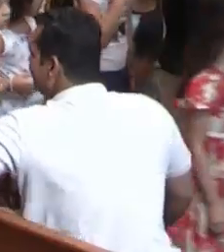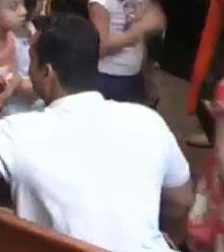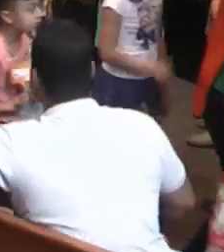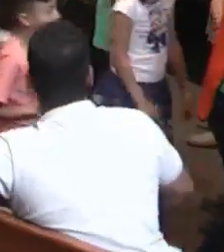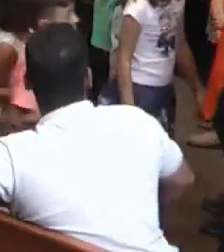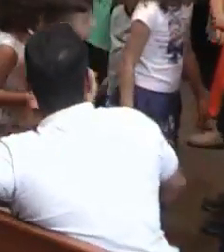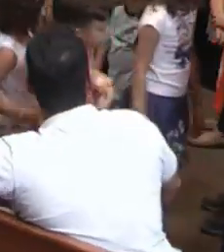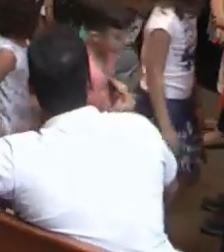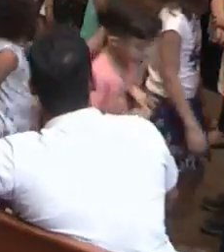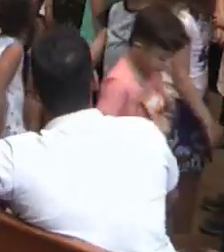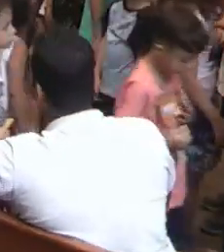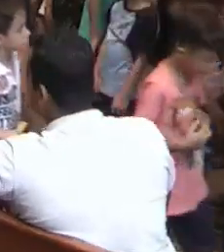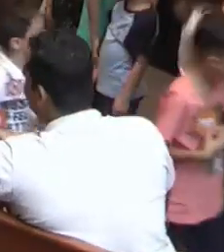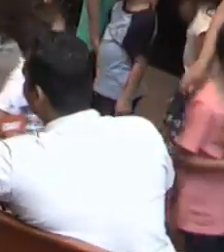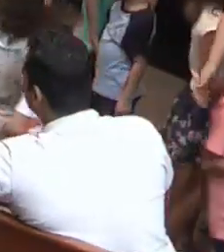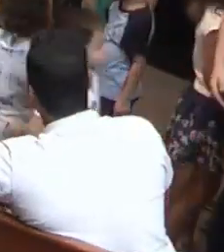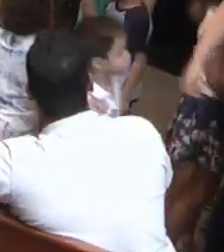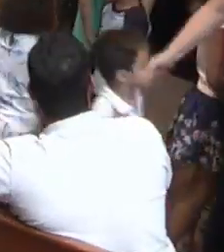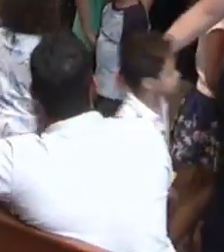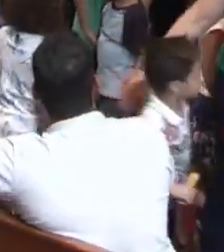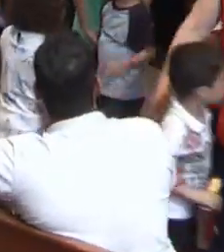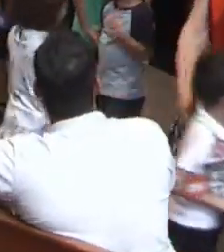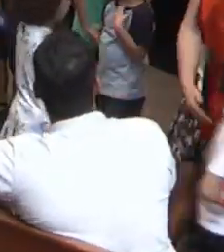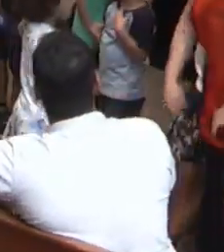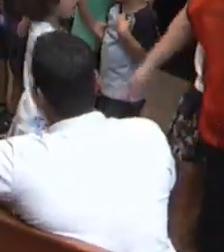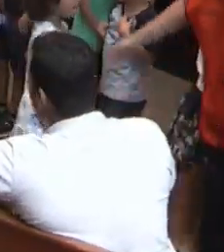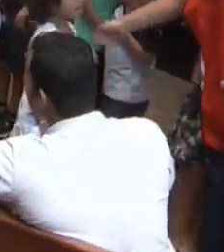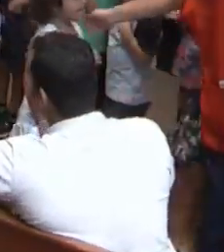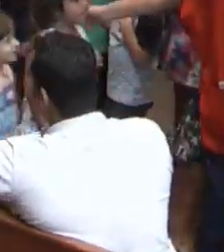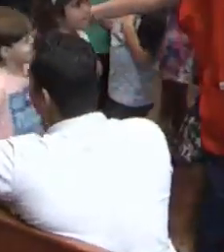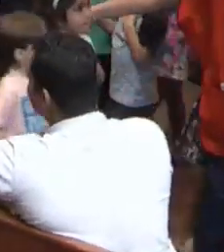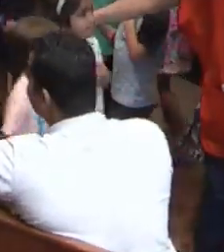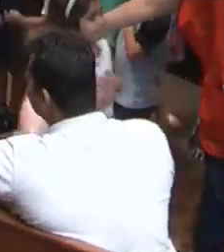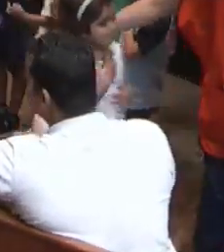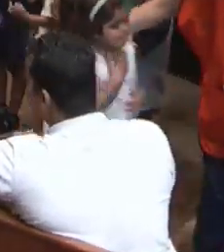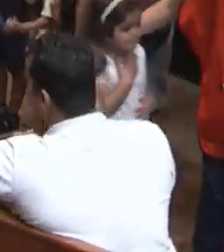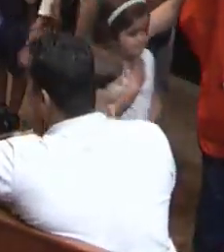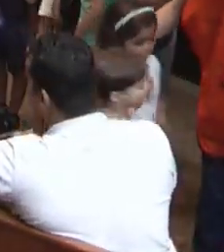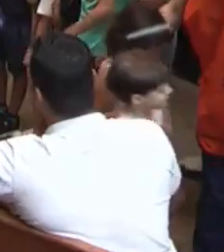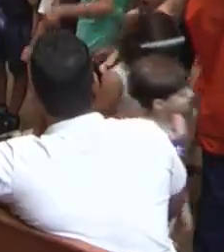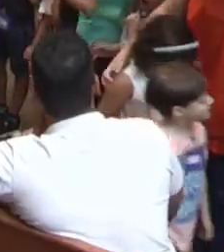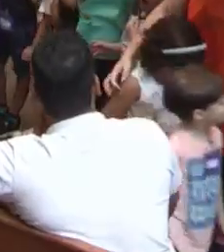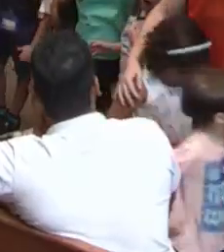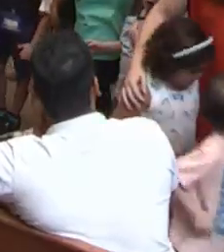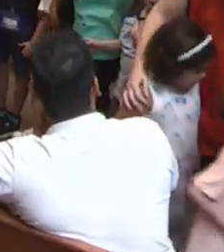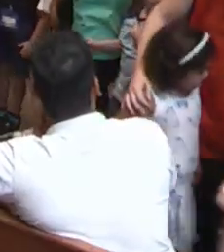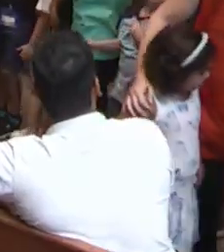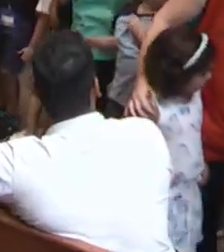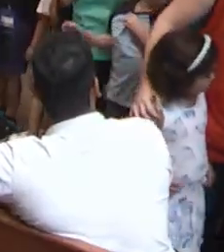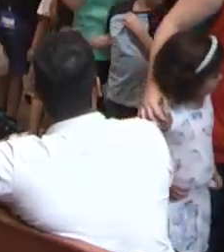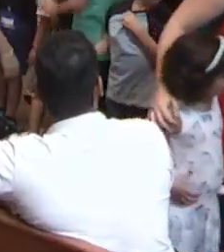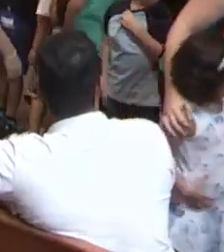que estão vendo no Crescer a possibilidade da evangelização dos seus filhos.